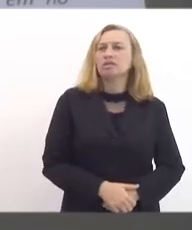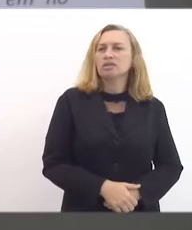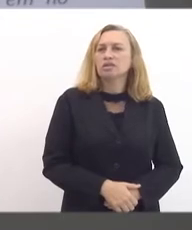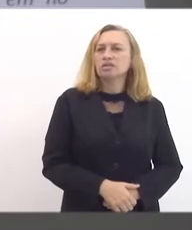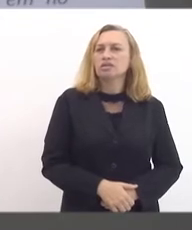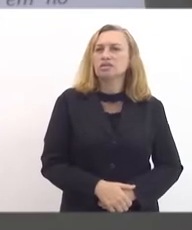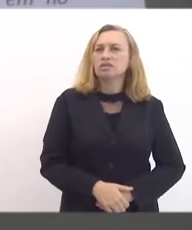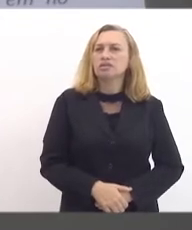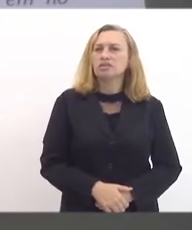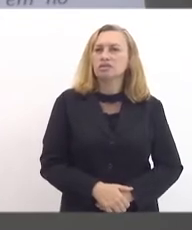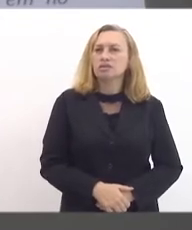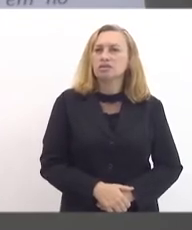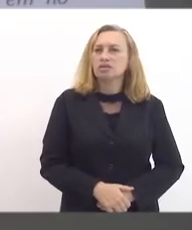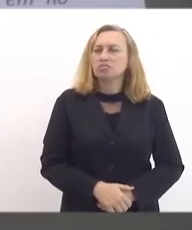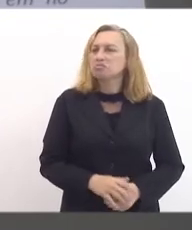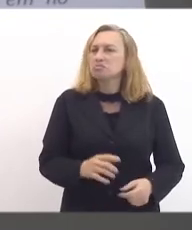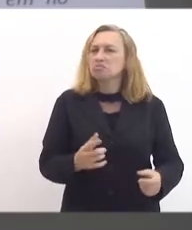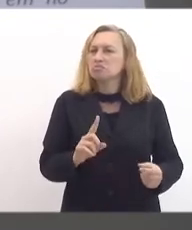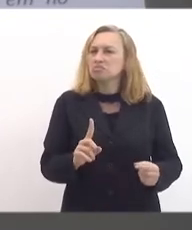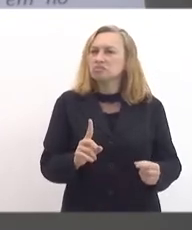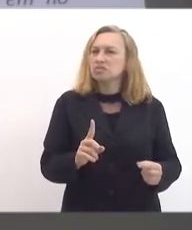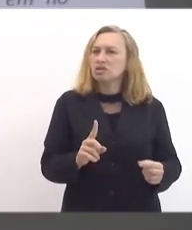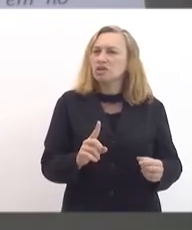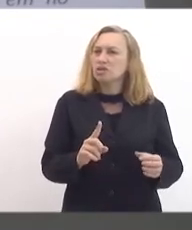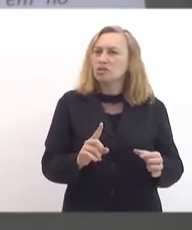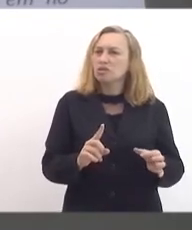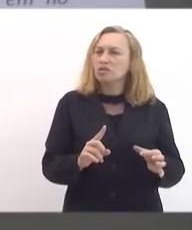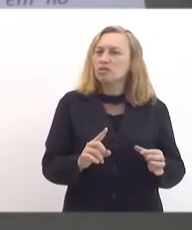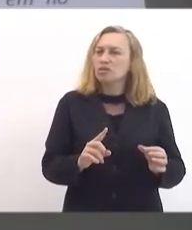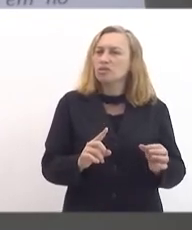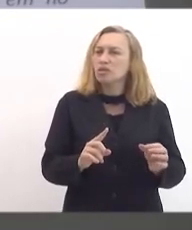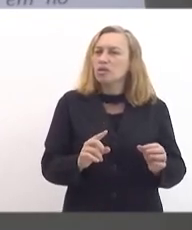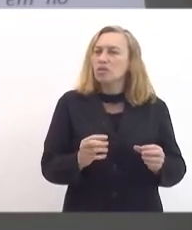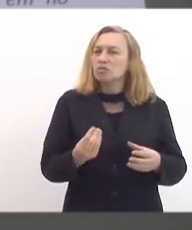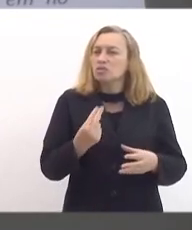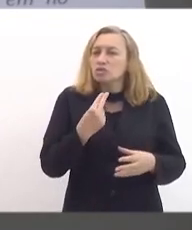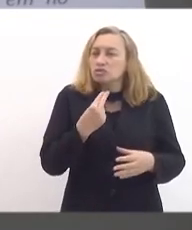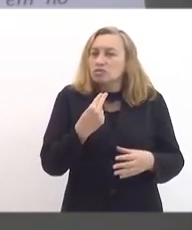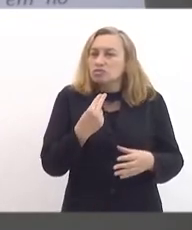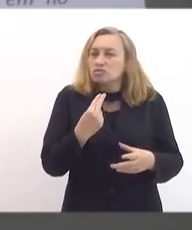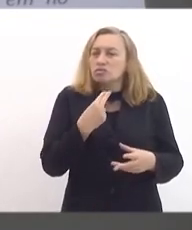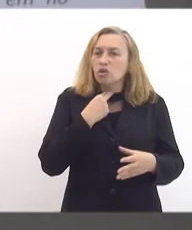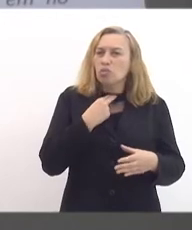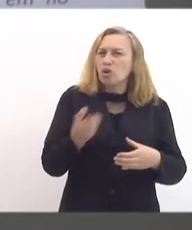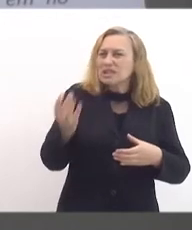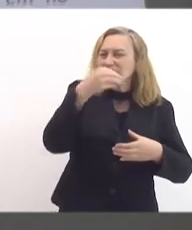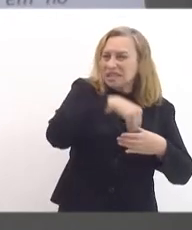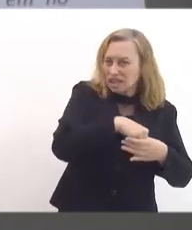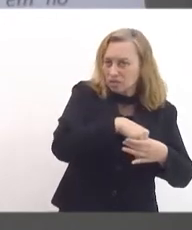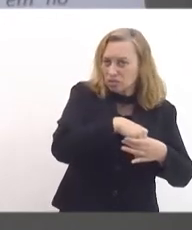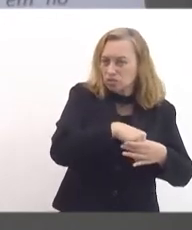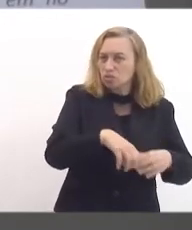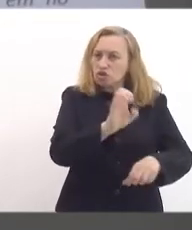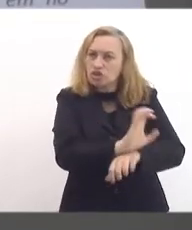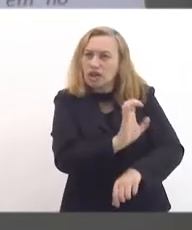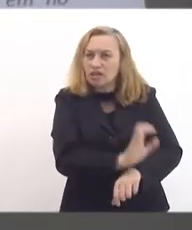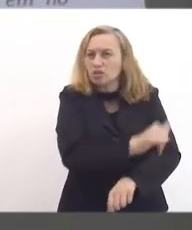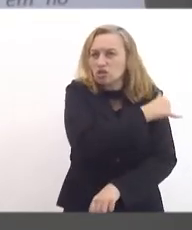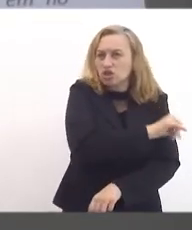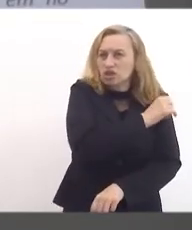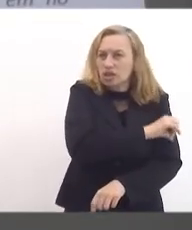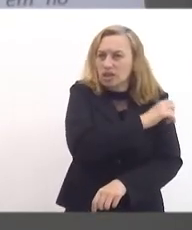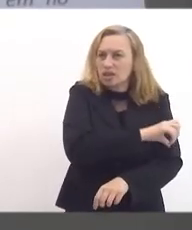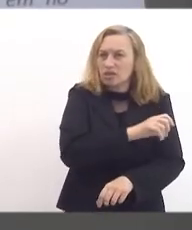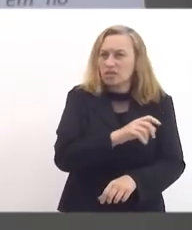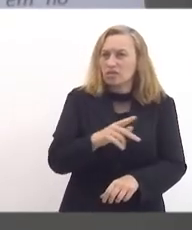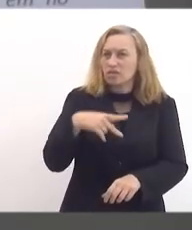é não permite que a gente dentro do Estado do Rio de Janeiro citando o regulamento de uma outra unidade federada